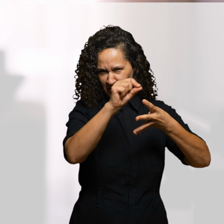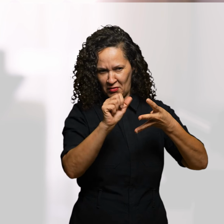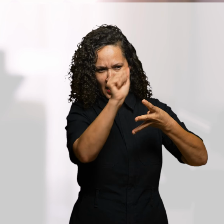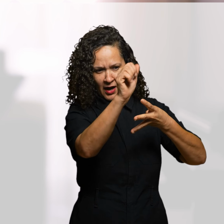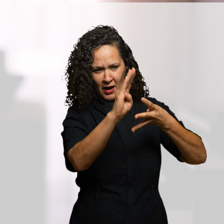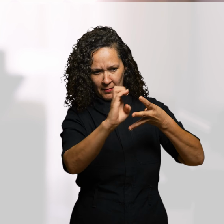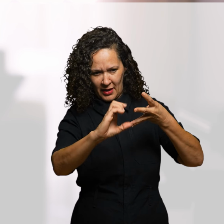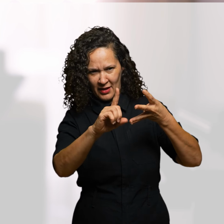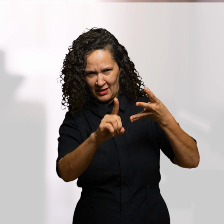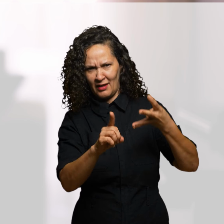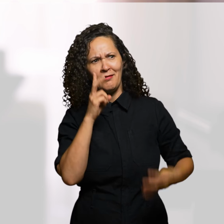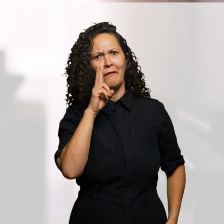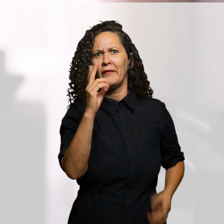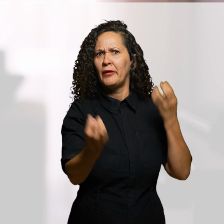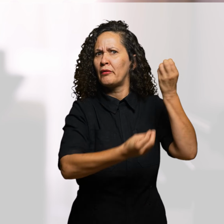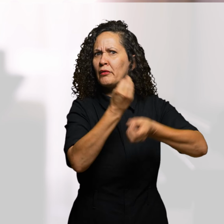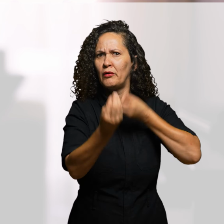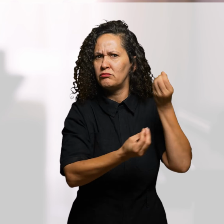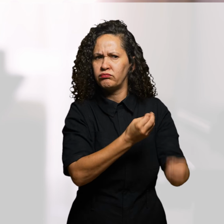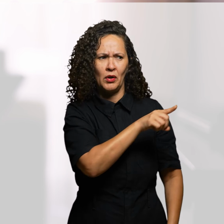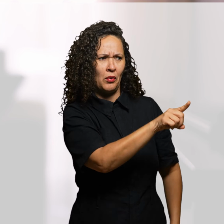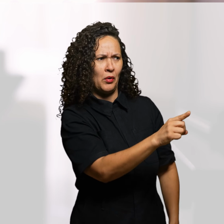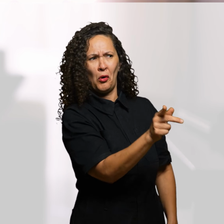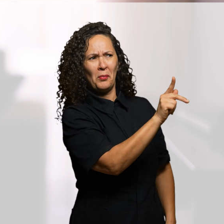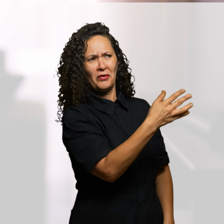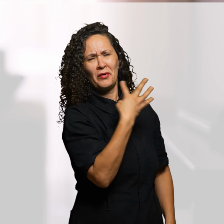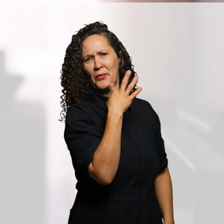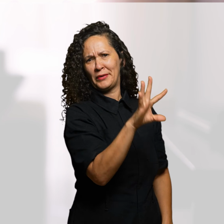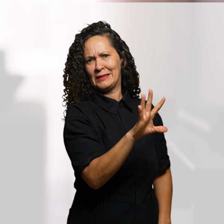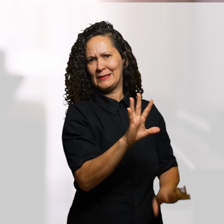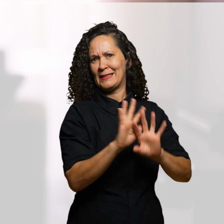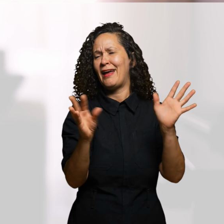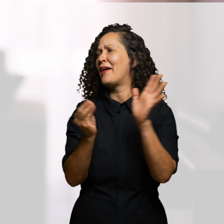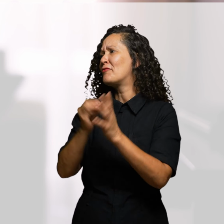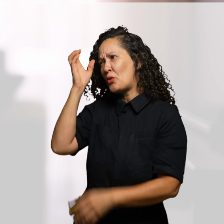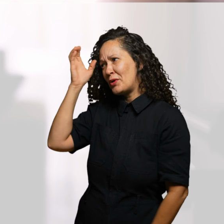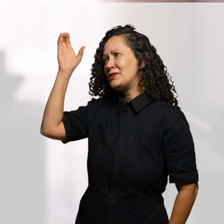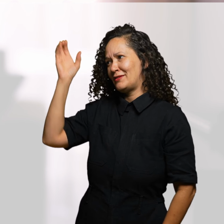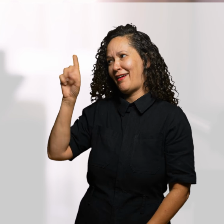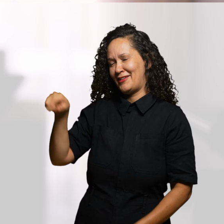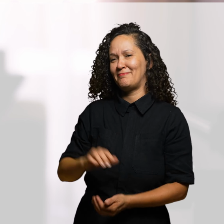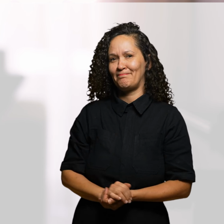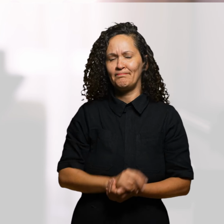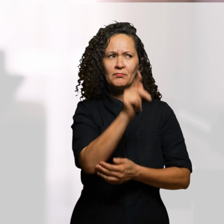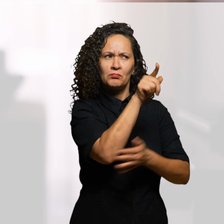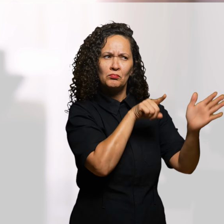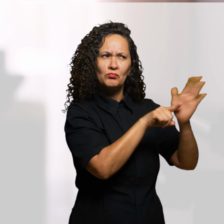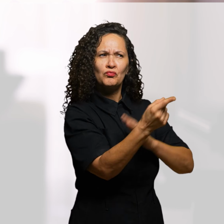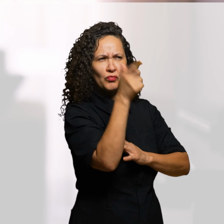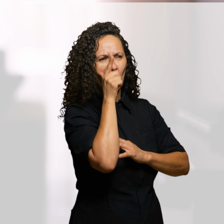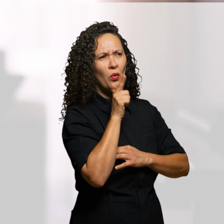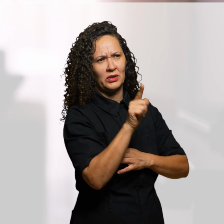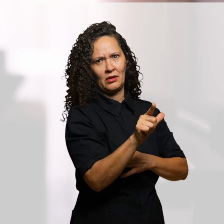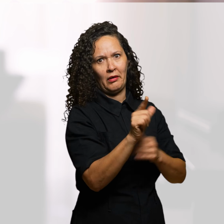grau de falta de instrução, não é nem ignorante. É desconhecimento, né? É desconhecimento, exatamente. Aí ele falou, você consegue fazer,